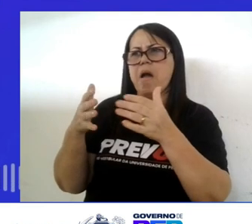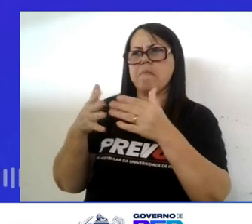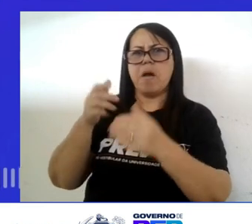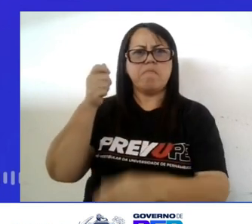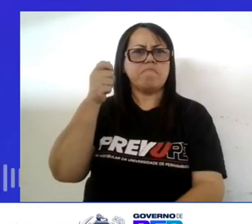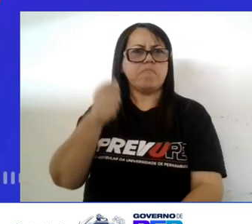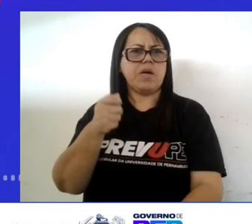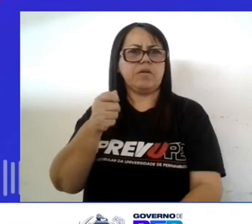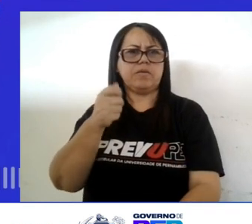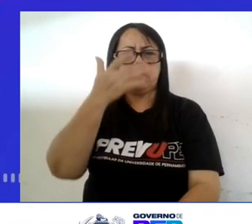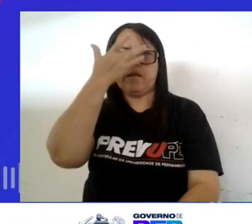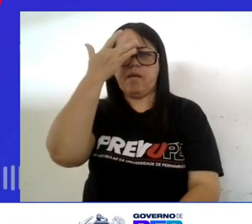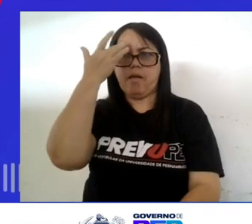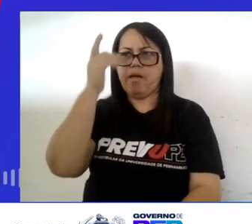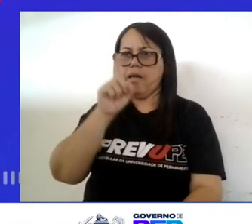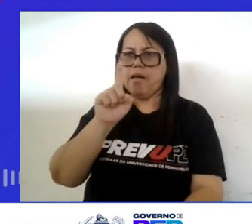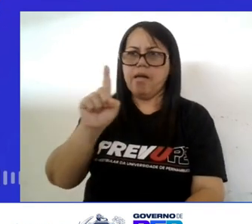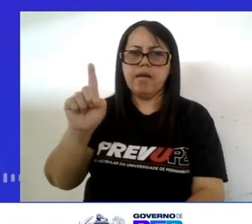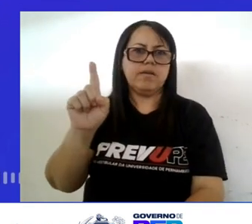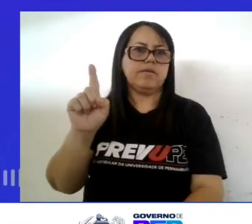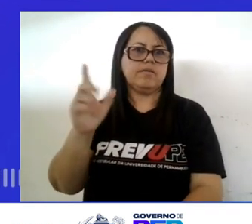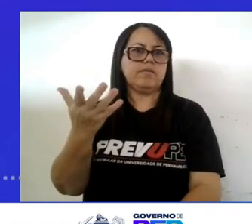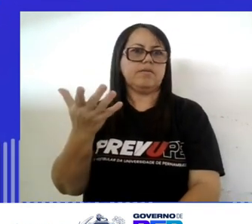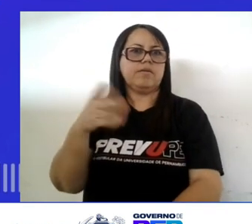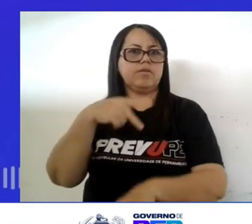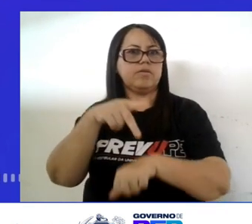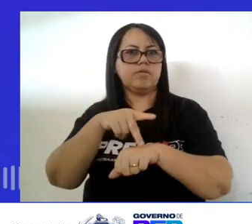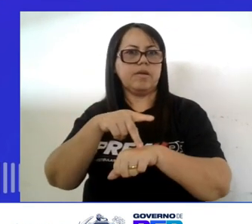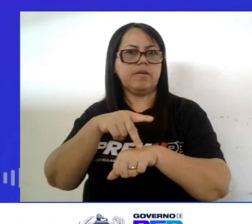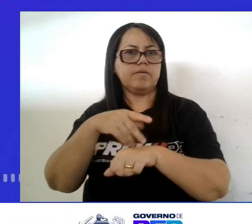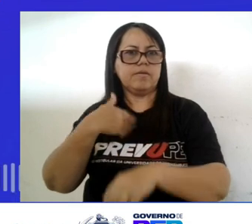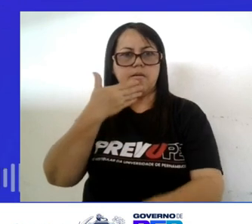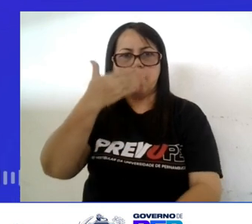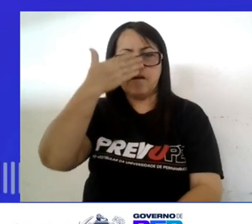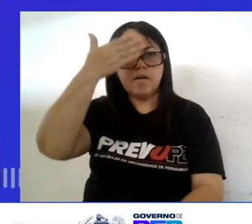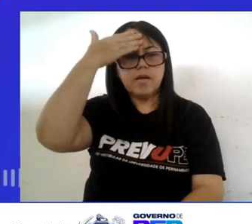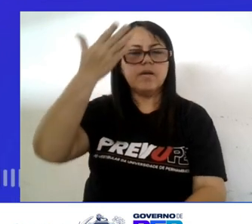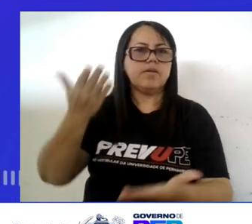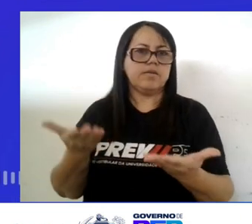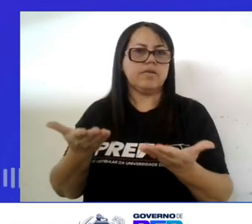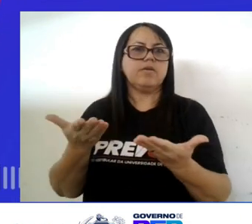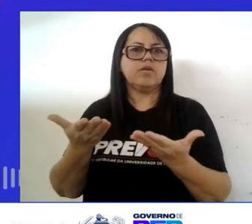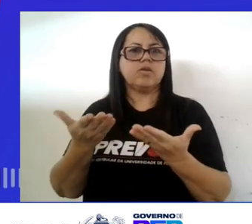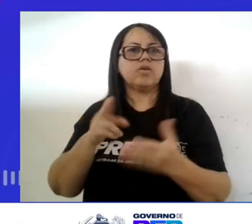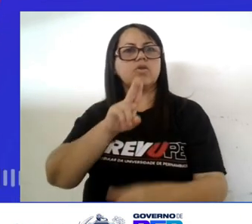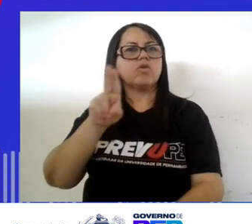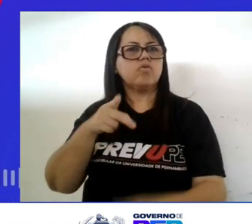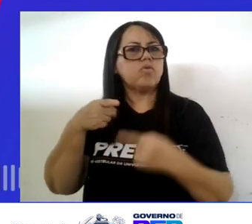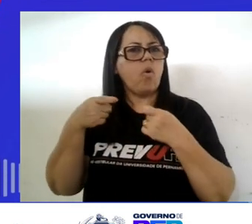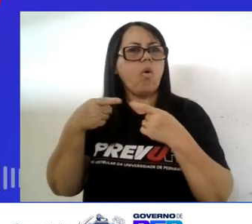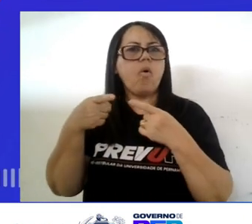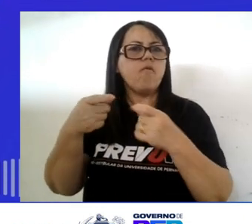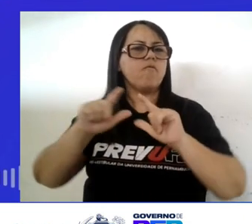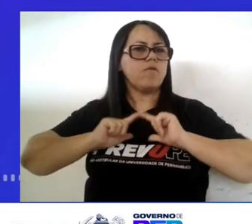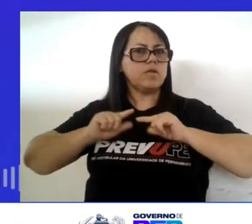populistas dos países árabes da região que utilizam o conflito com Israel